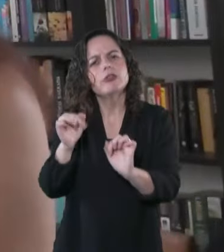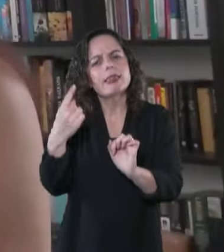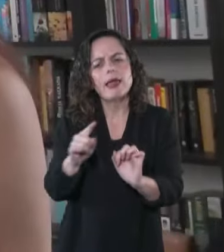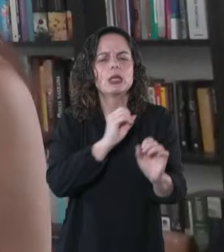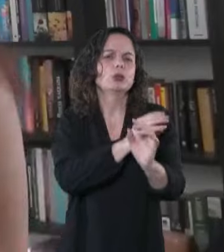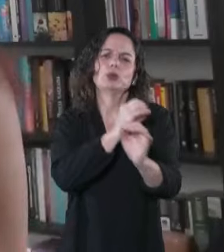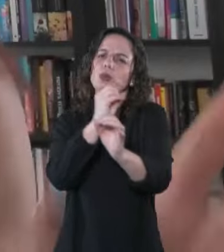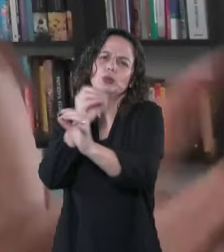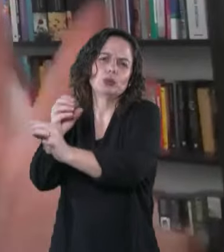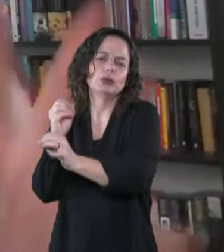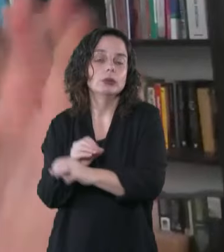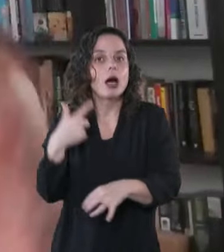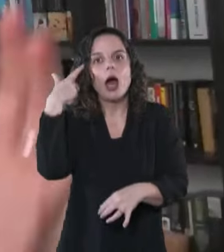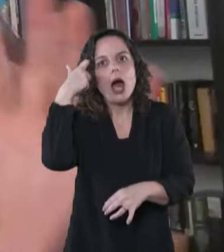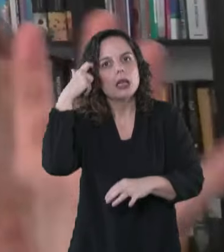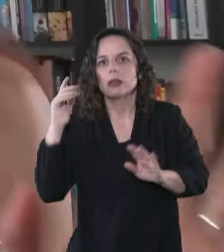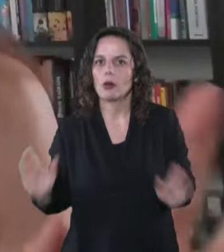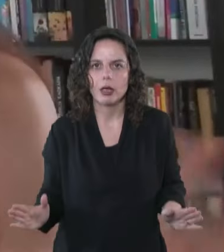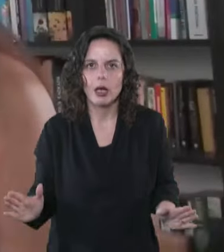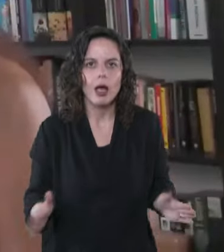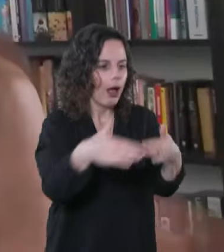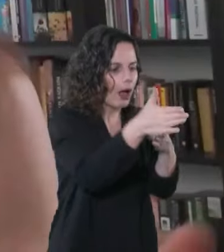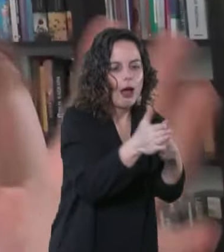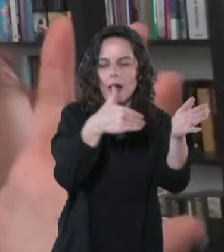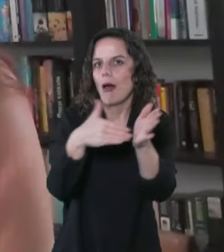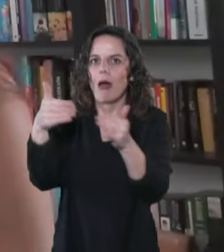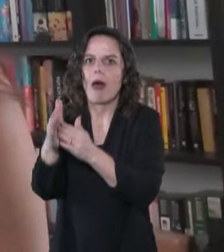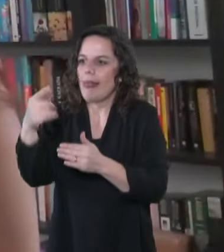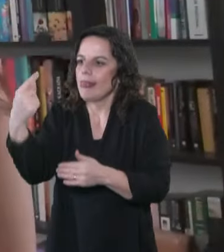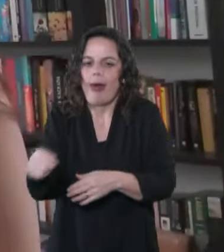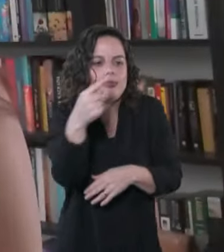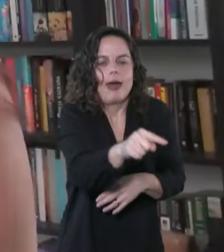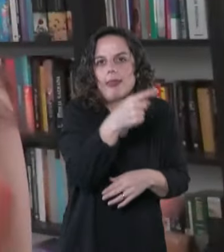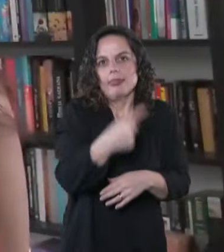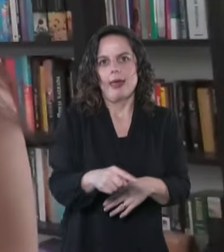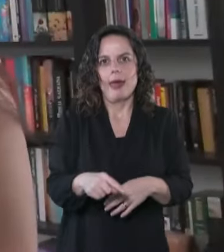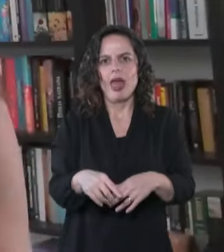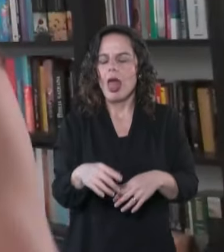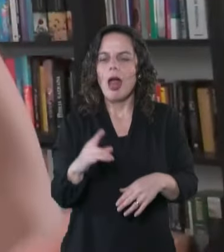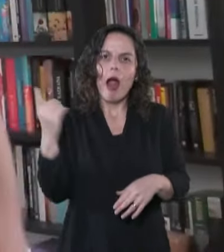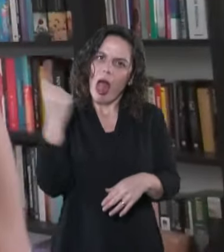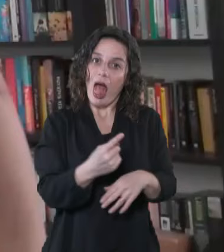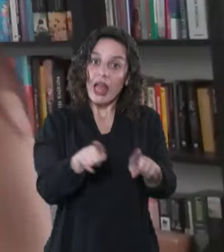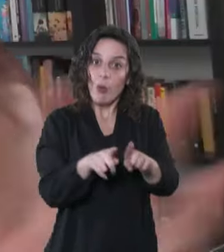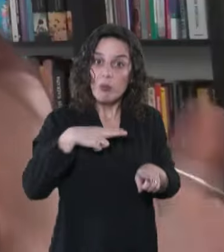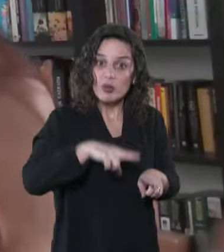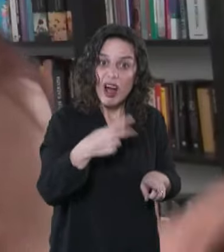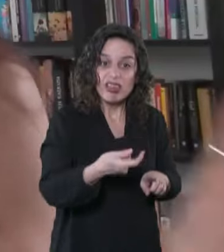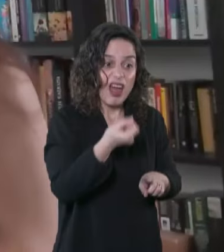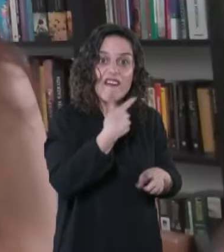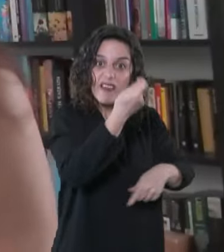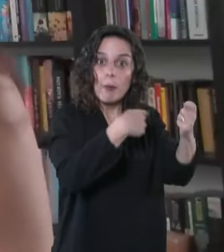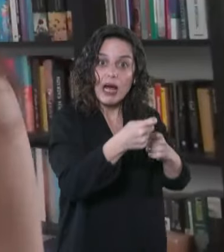temos imensos, eles adoram. Em cada esquina há um fast food. É tipo obrigatório, como as farmácias em Portugal.